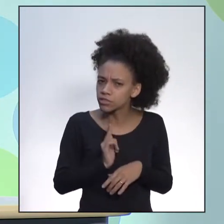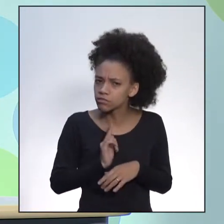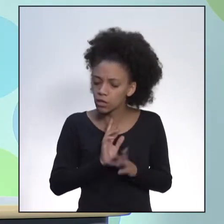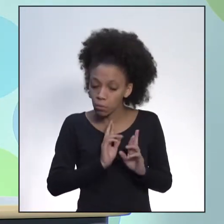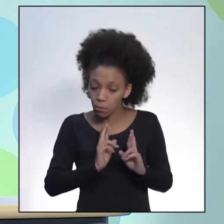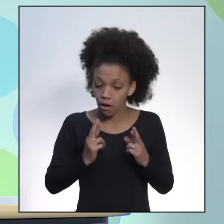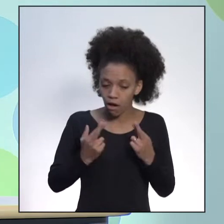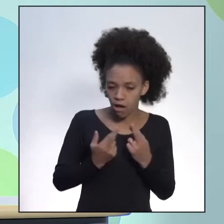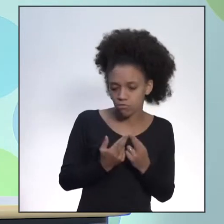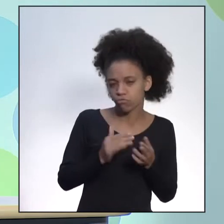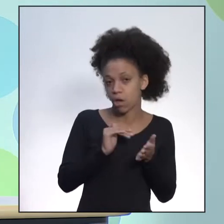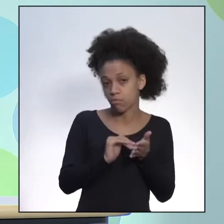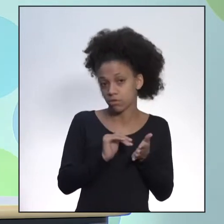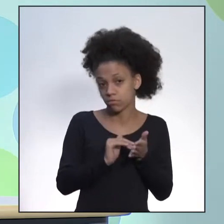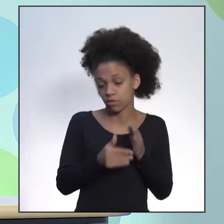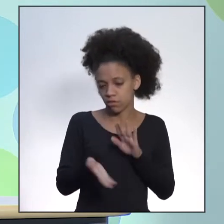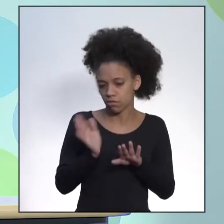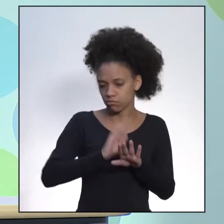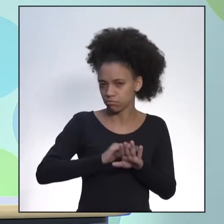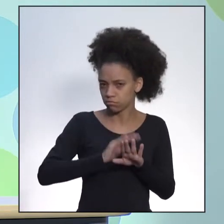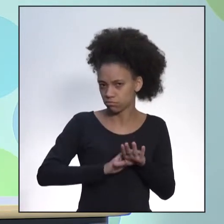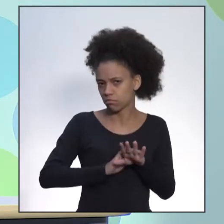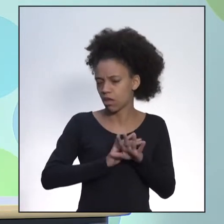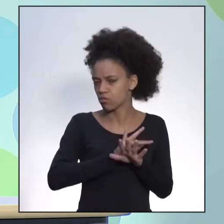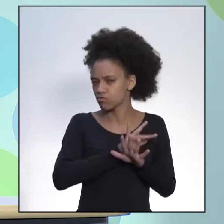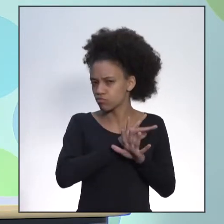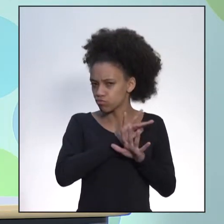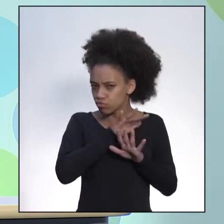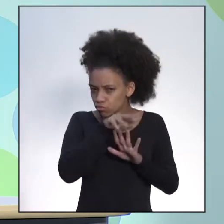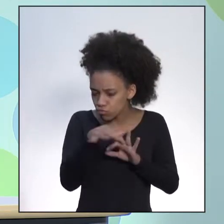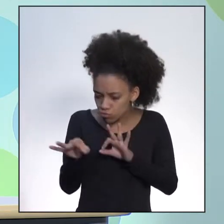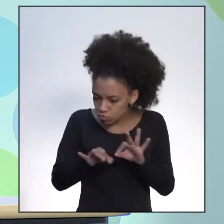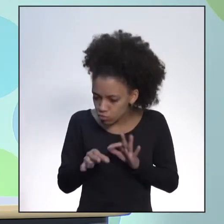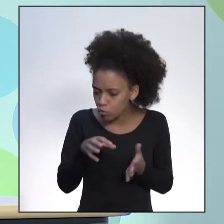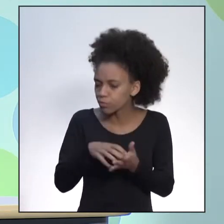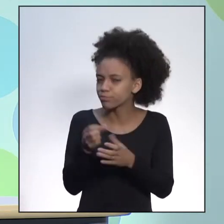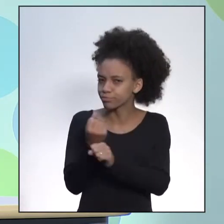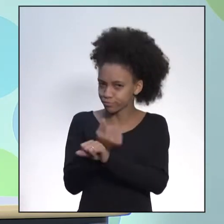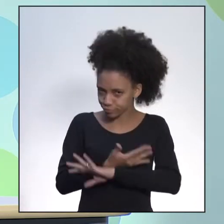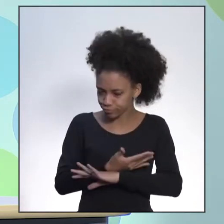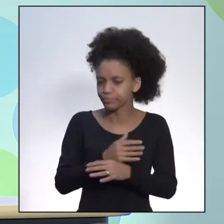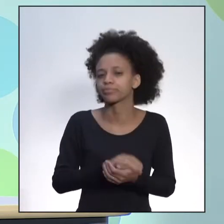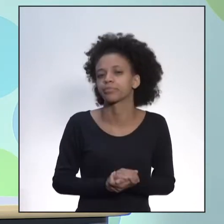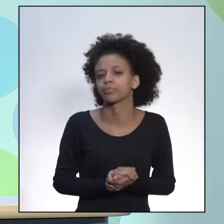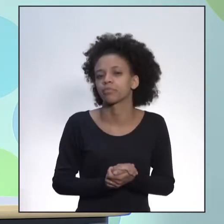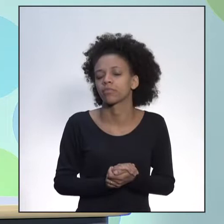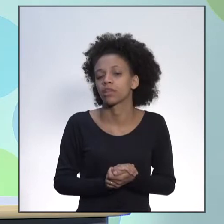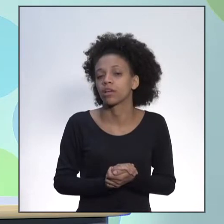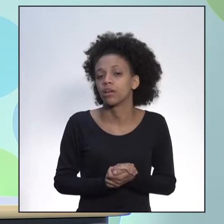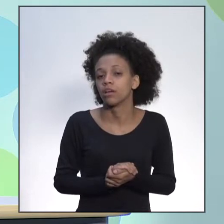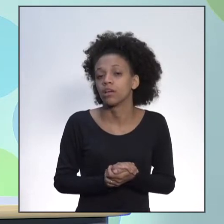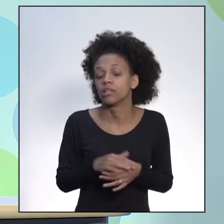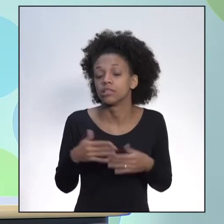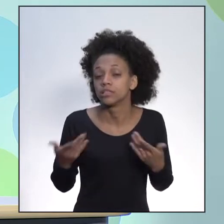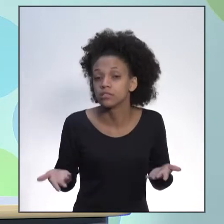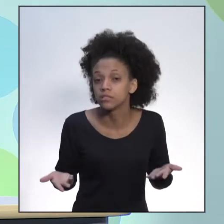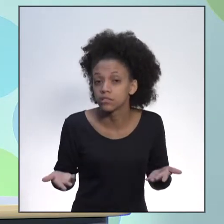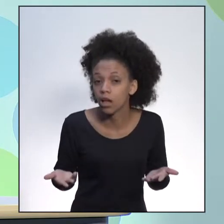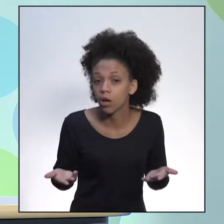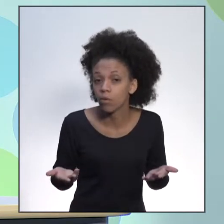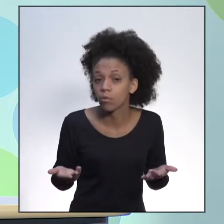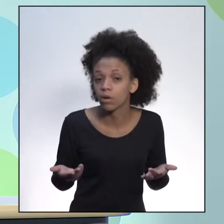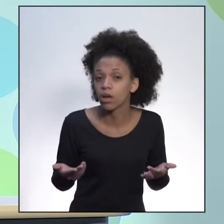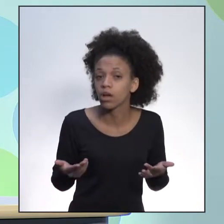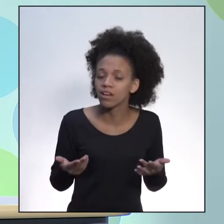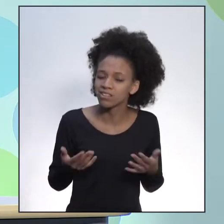rede, você tem uma secretaria atrás de todo esse aplicativo, né, desde o Centro de Mídia. Então, me gera